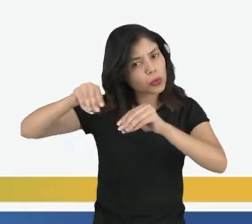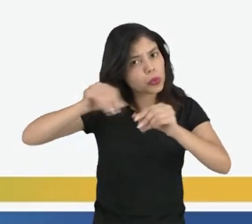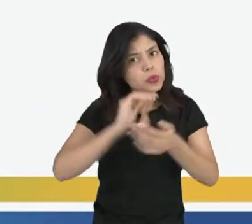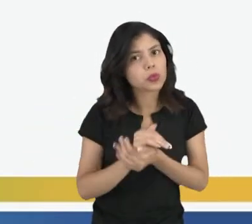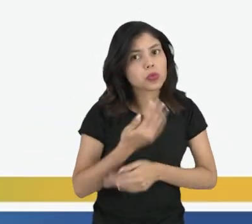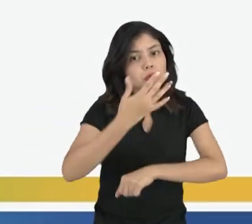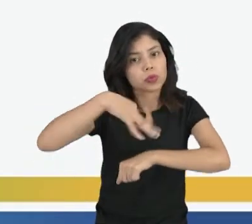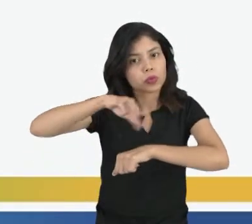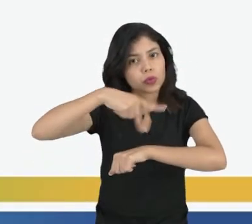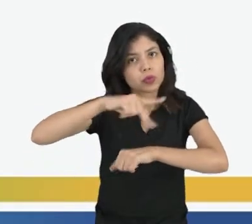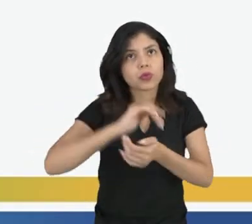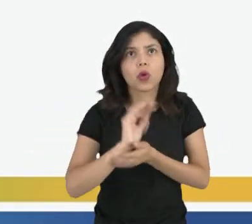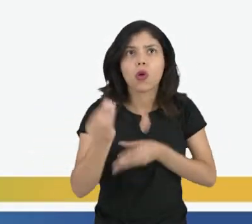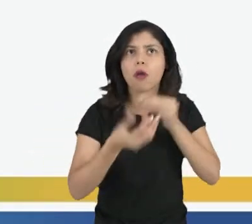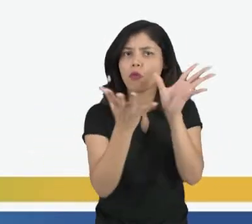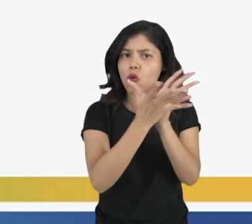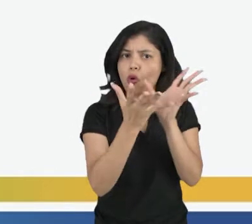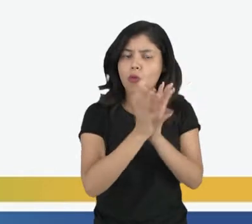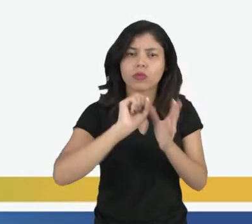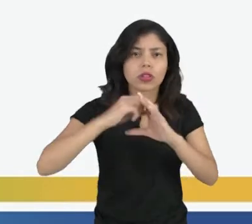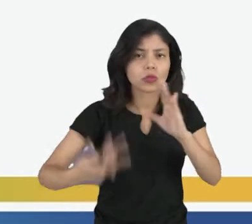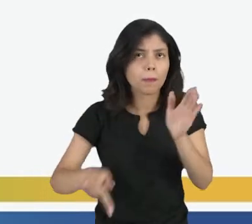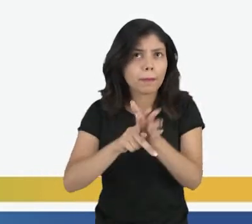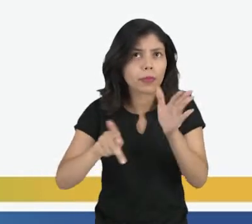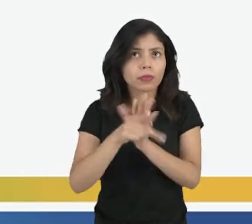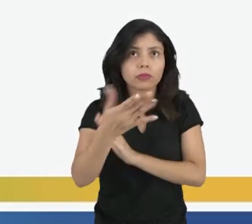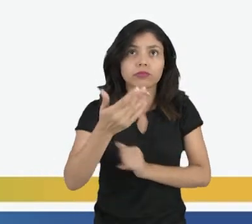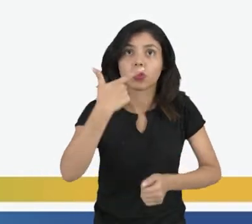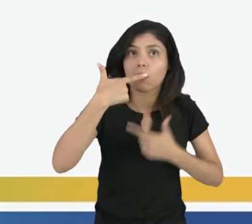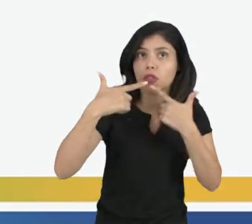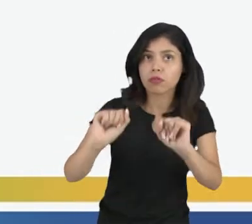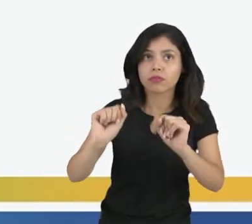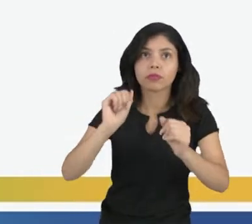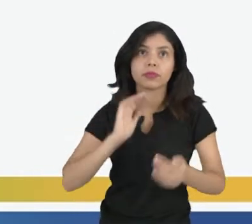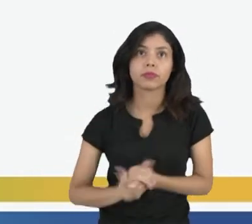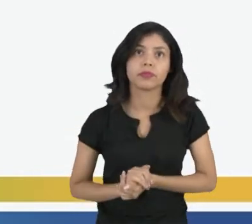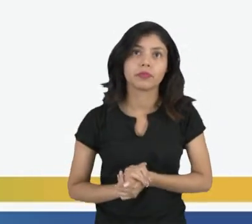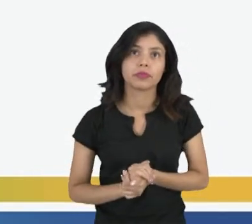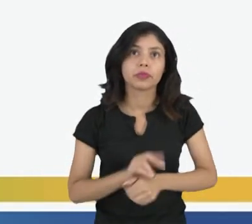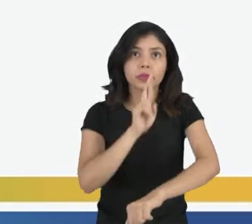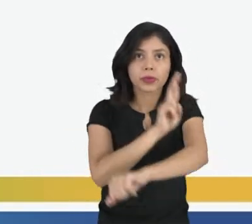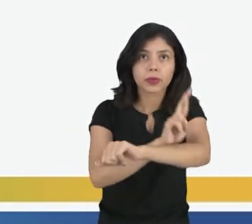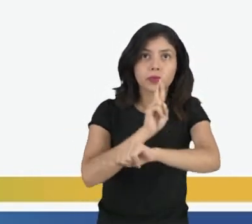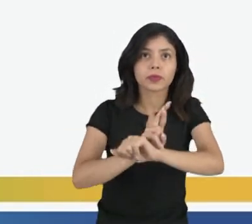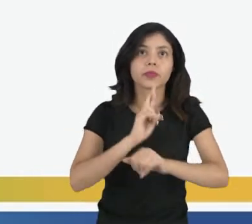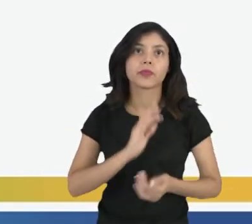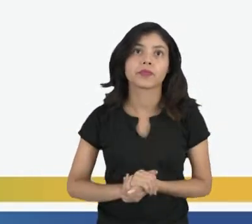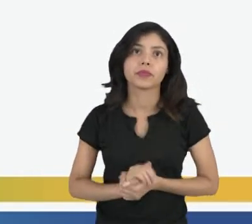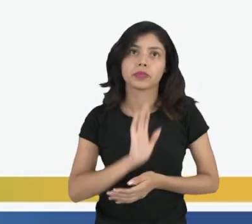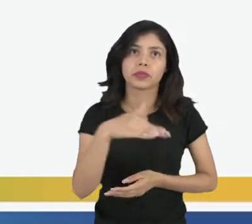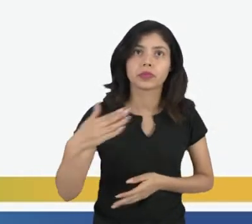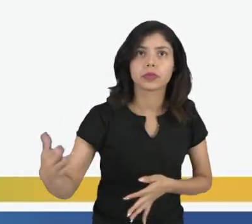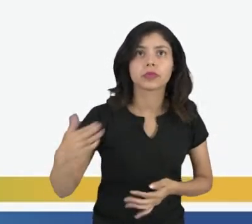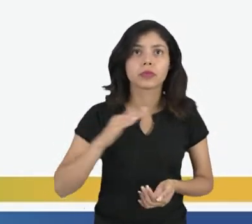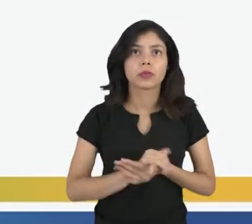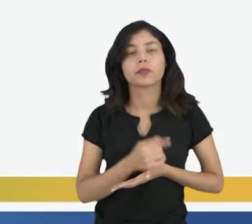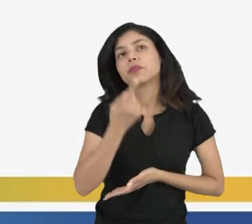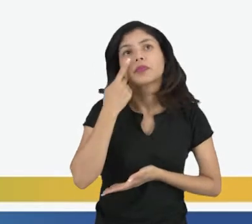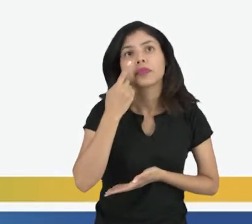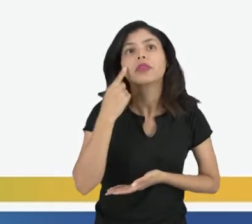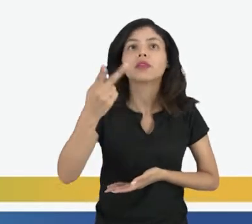como um coletivo humano com características comuns como a língua EA religião então quando a gente